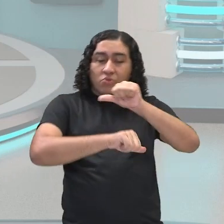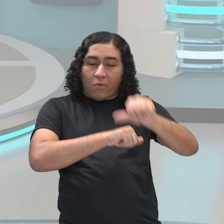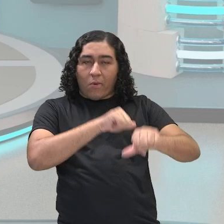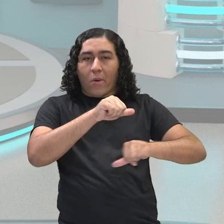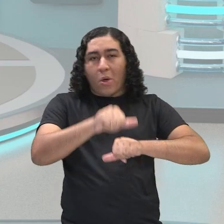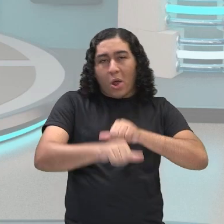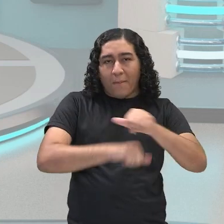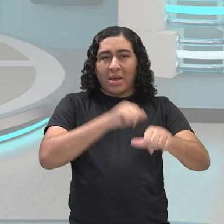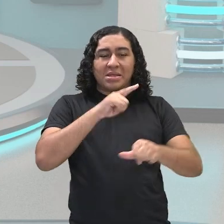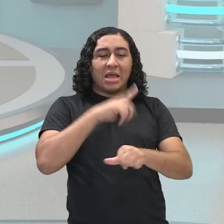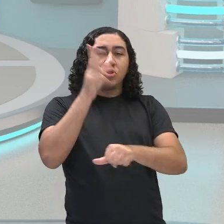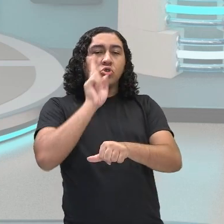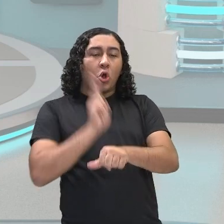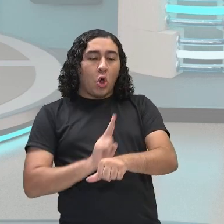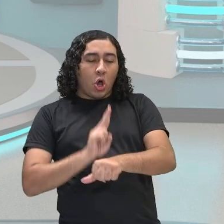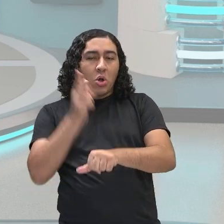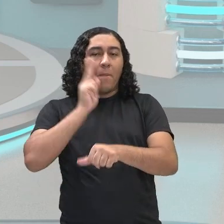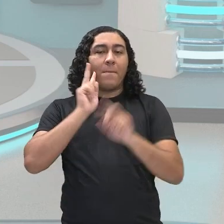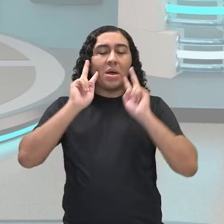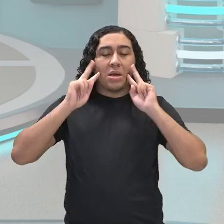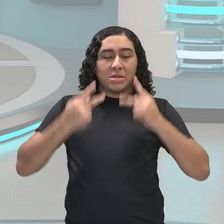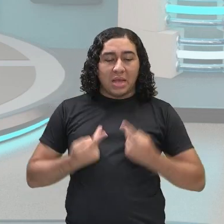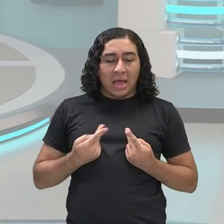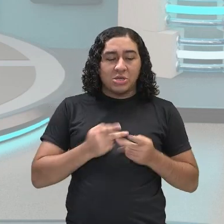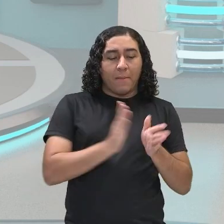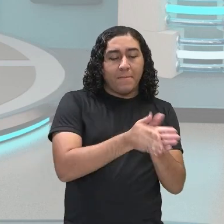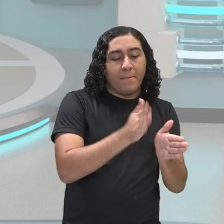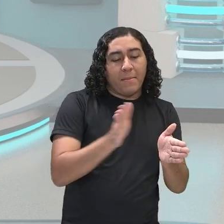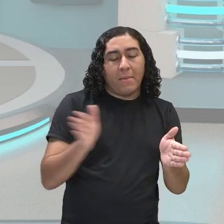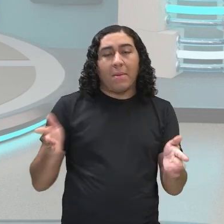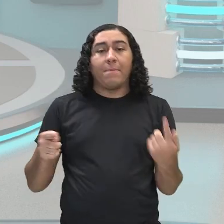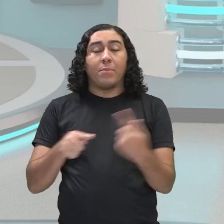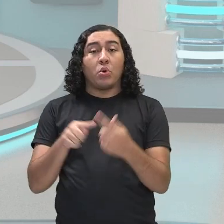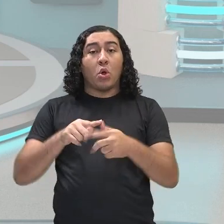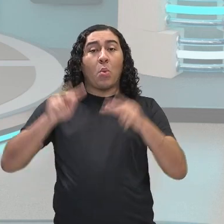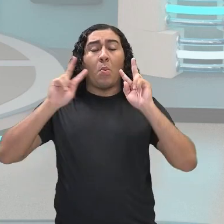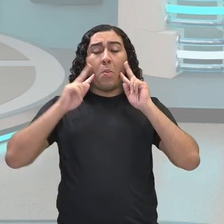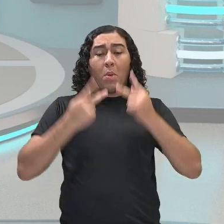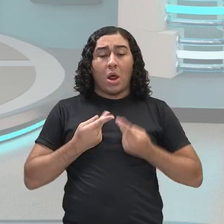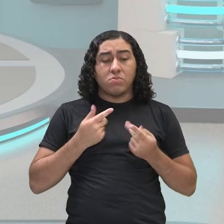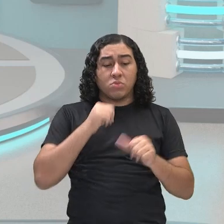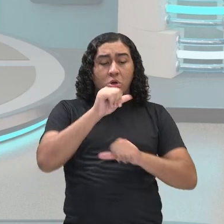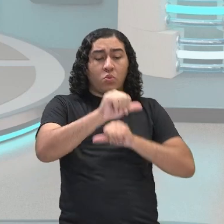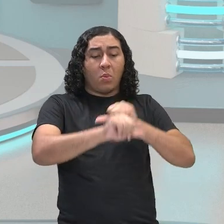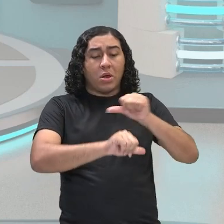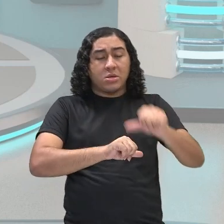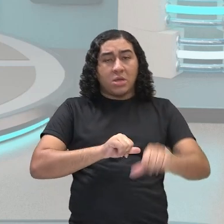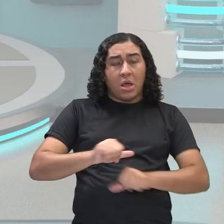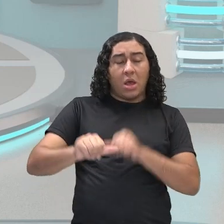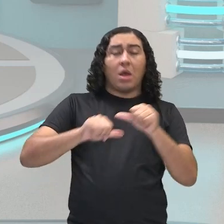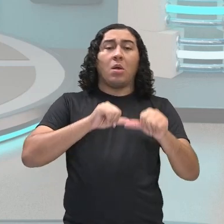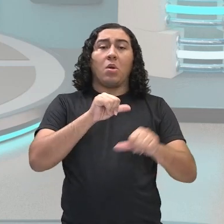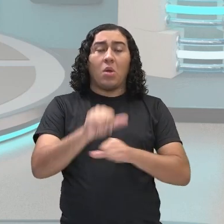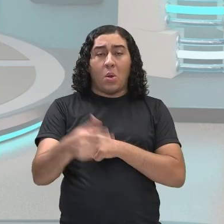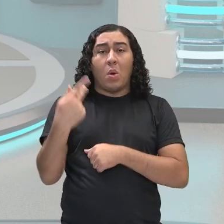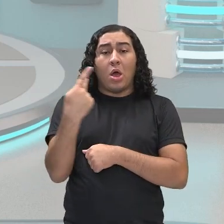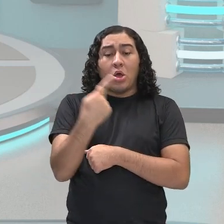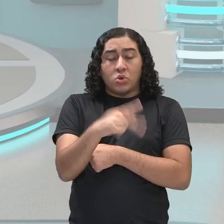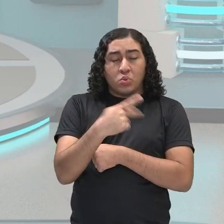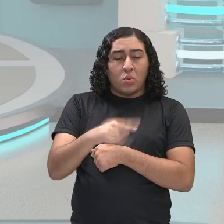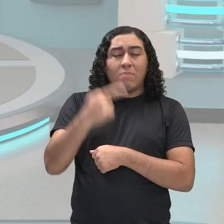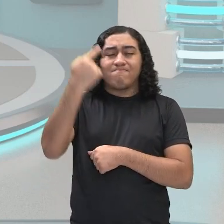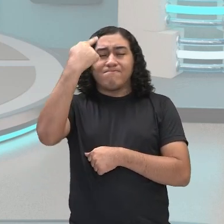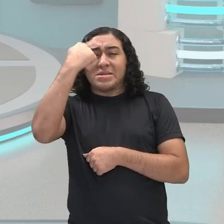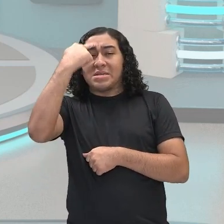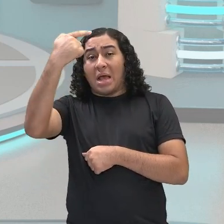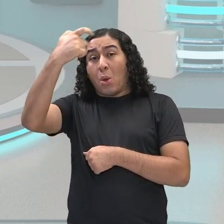da história da humanidade. Por quê? Porque o homem ele foi modificando o seu fazer dentro da sociedade, o seu pensamento, a